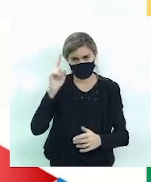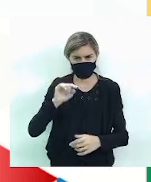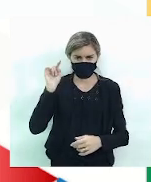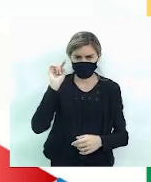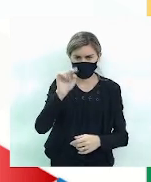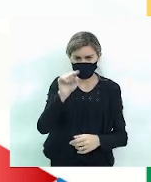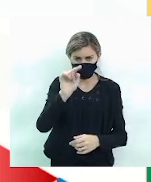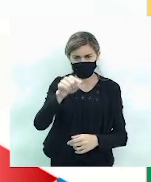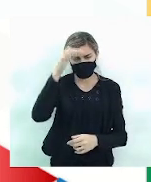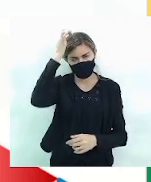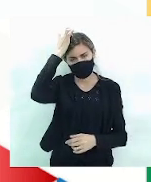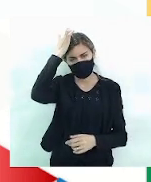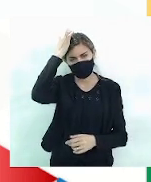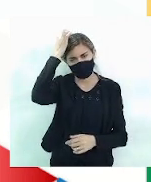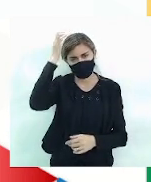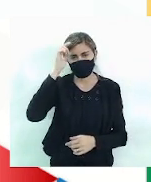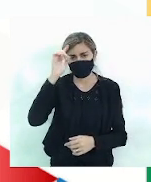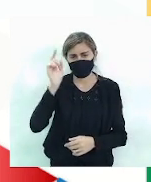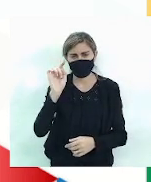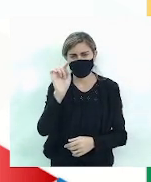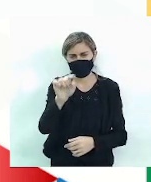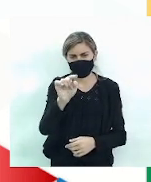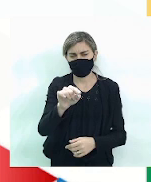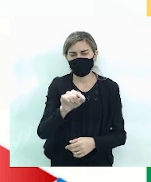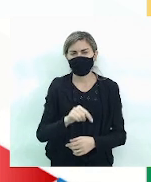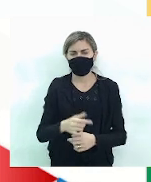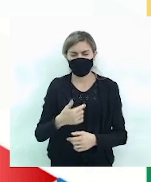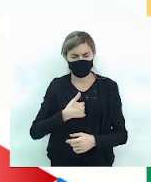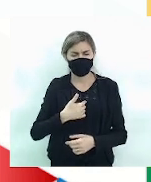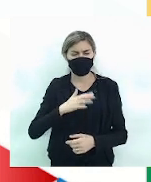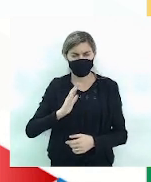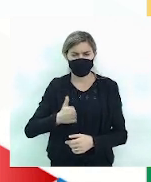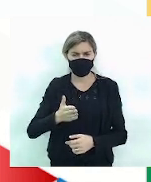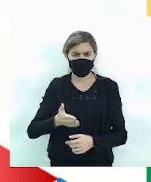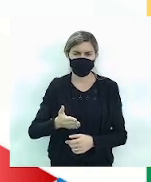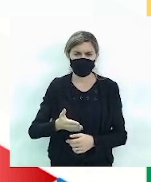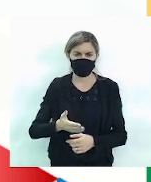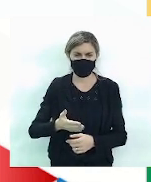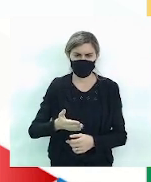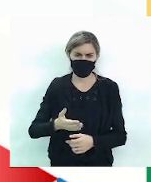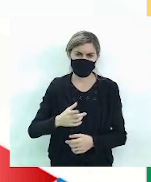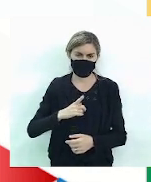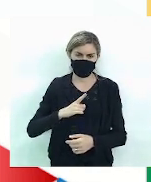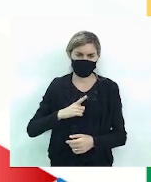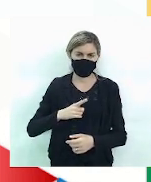que ele fala diretamente, né? Que eu já tirei leite de pedra